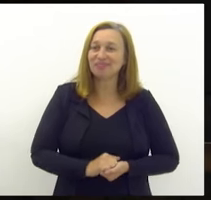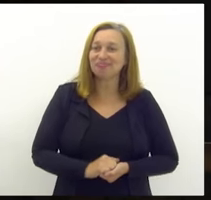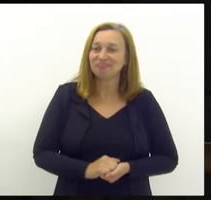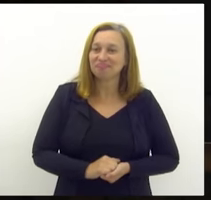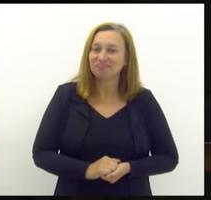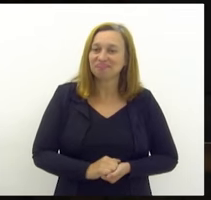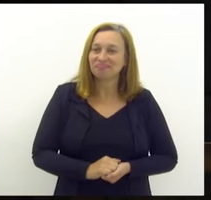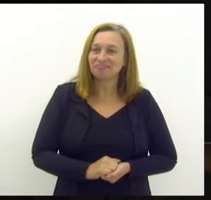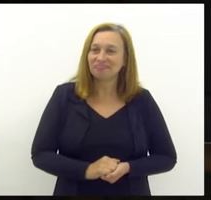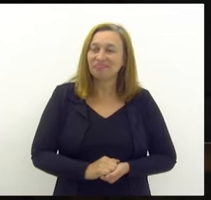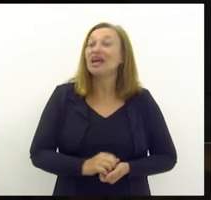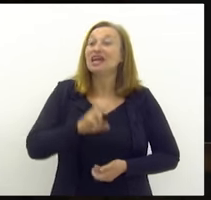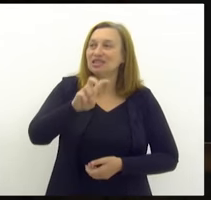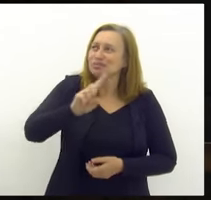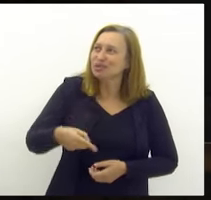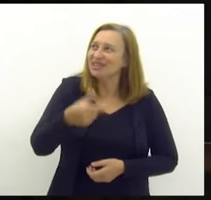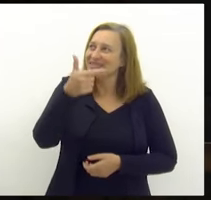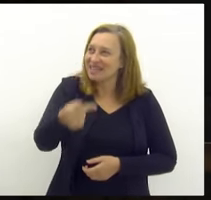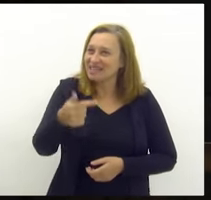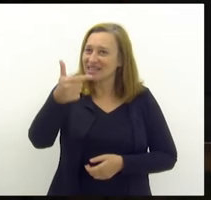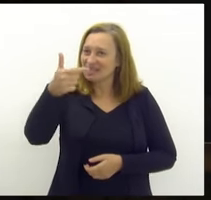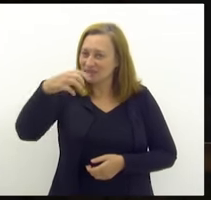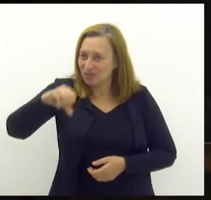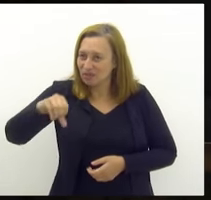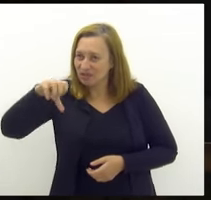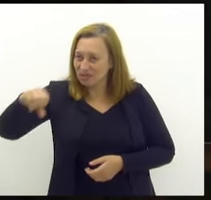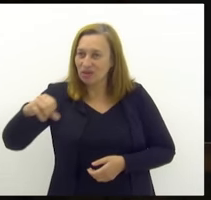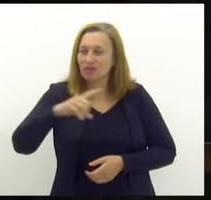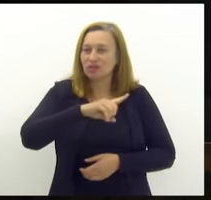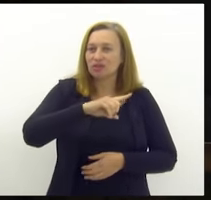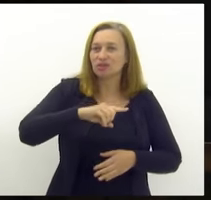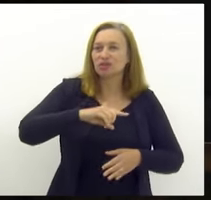aprovado 5799